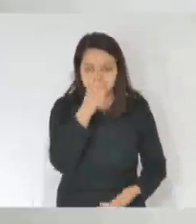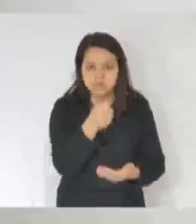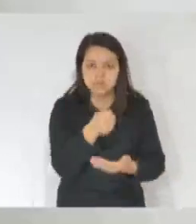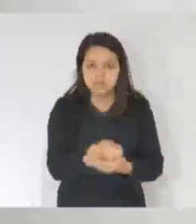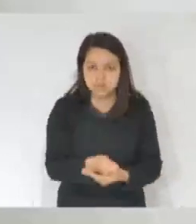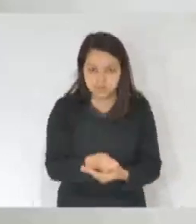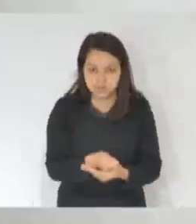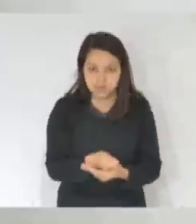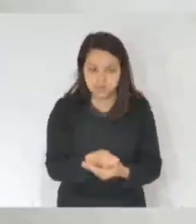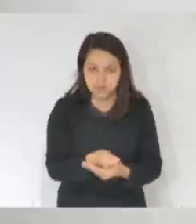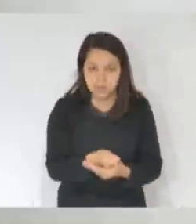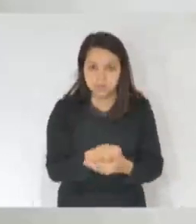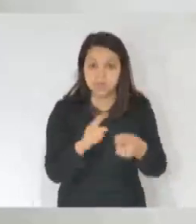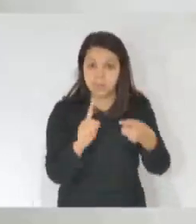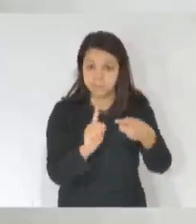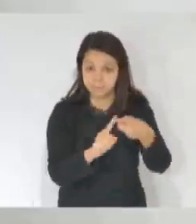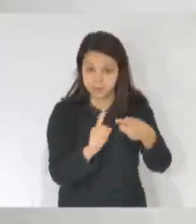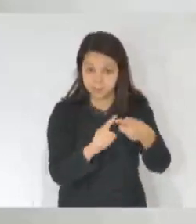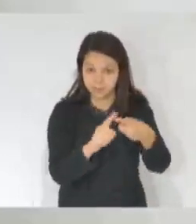uma primeira agenda.